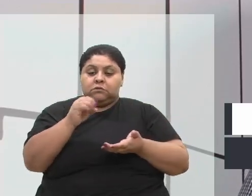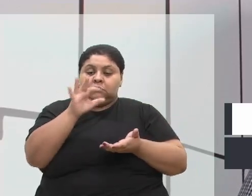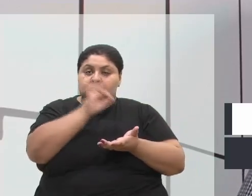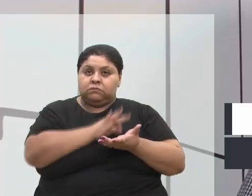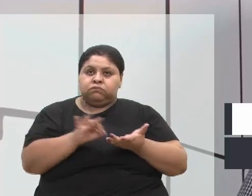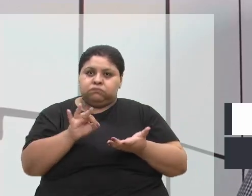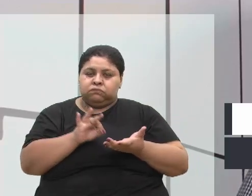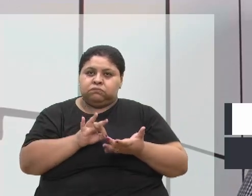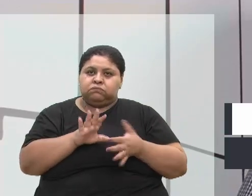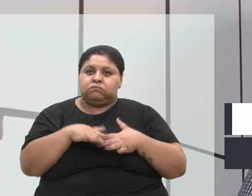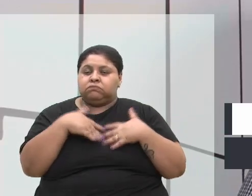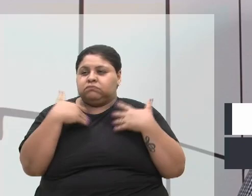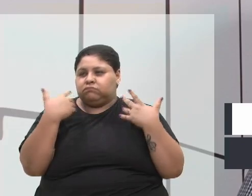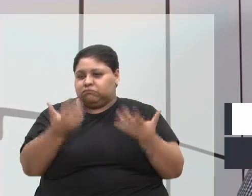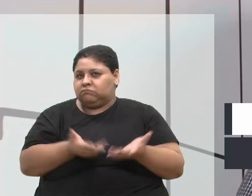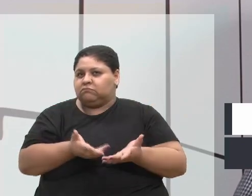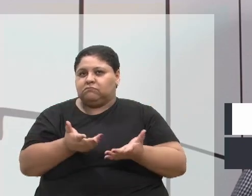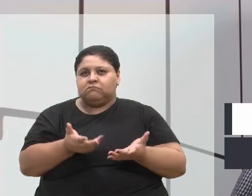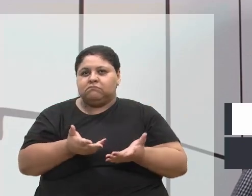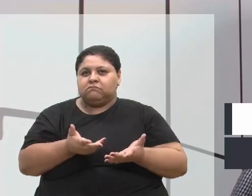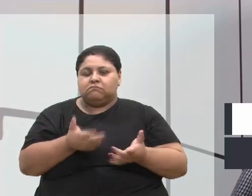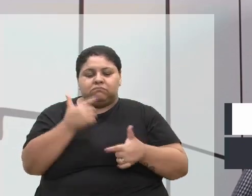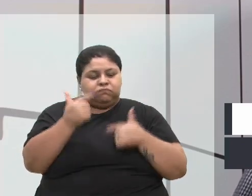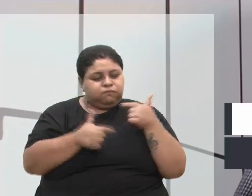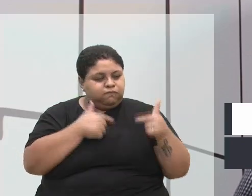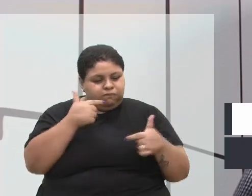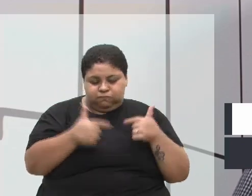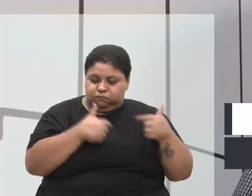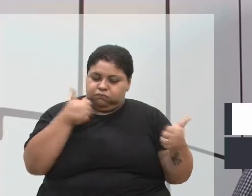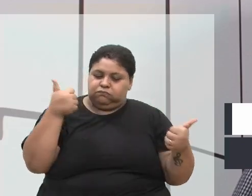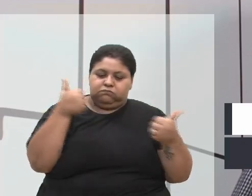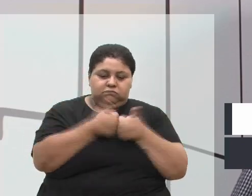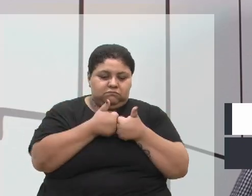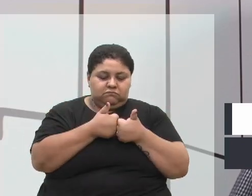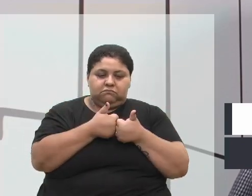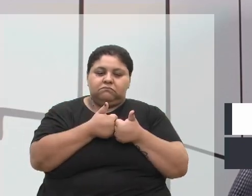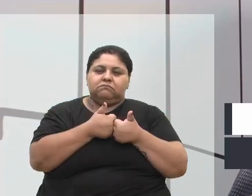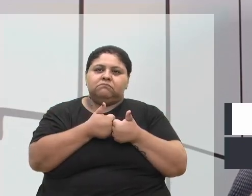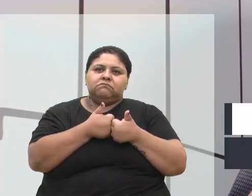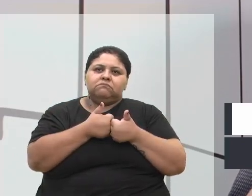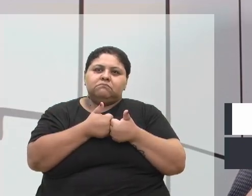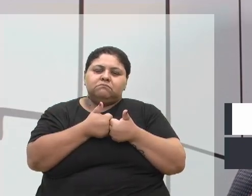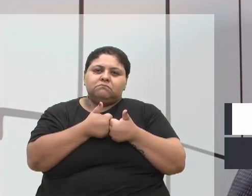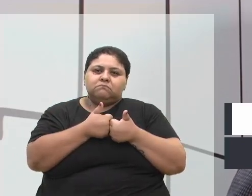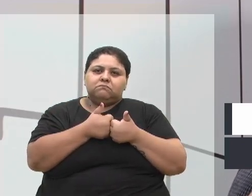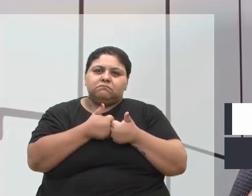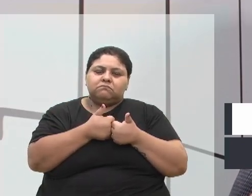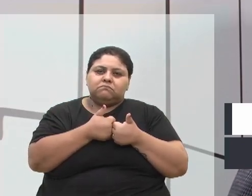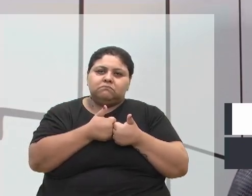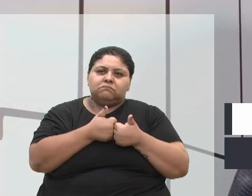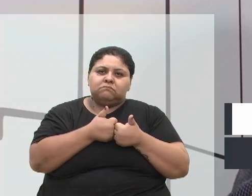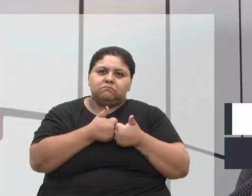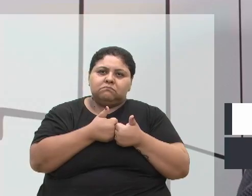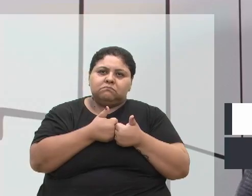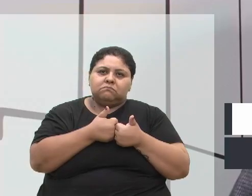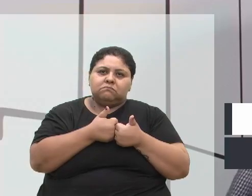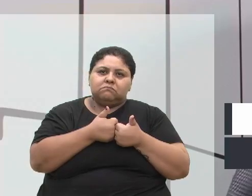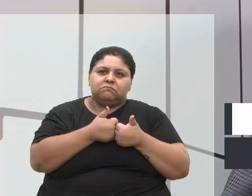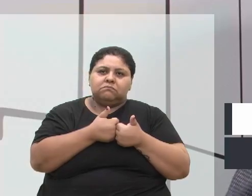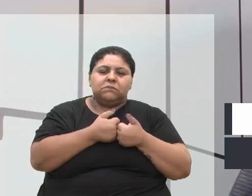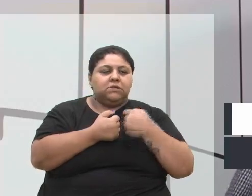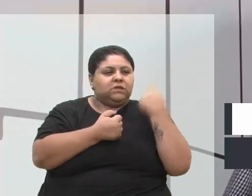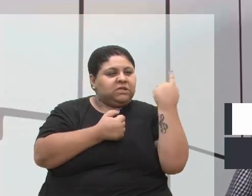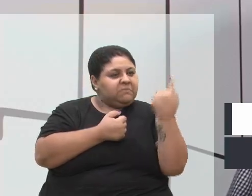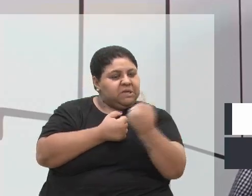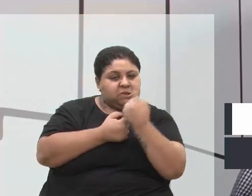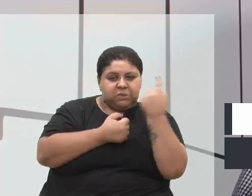Então, os trabalhadores estão lá, né? Trabalhadores, tanto do informal como